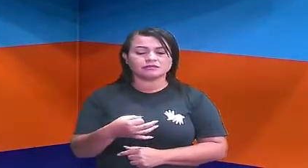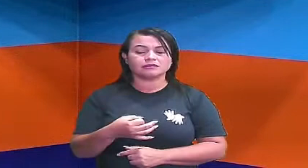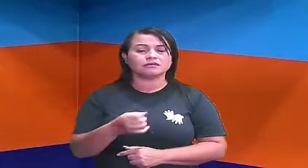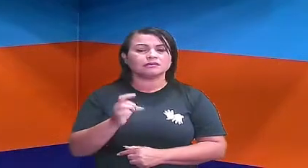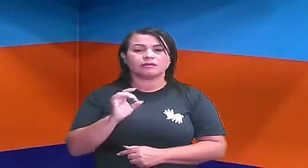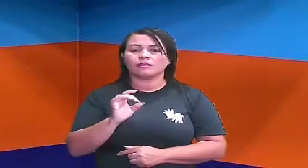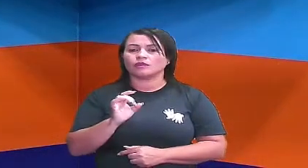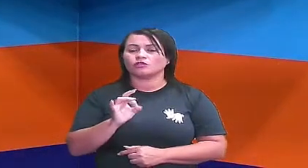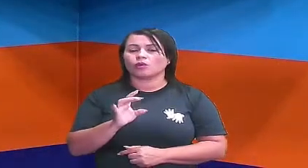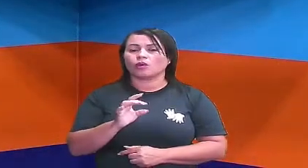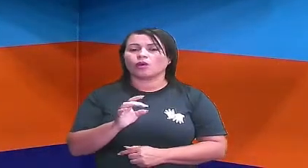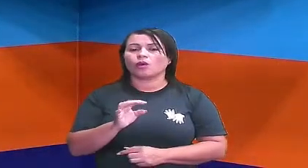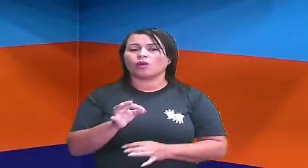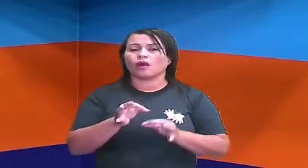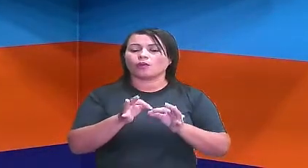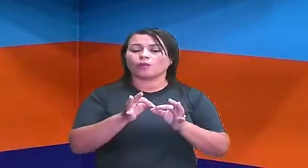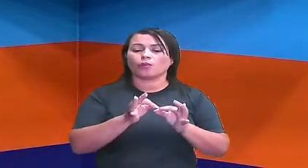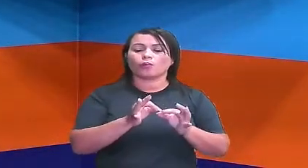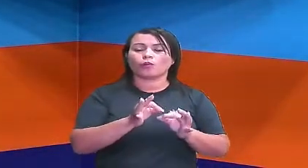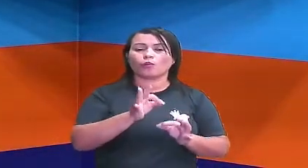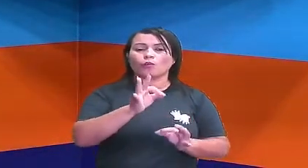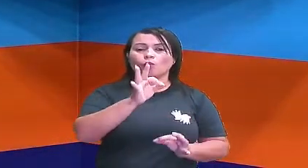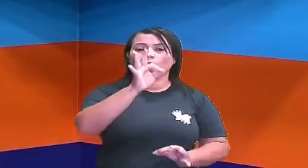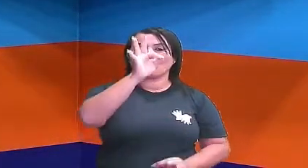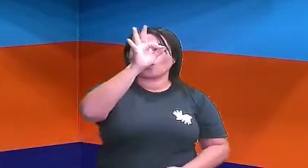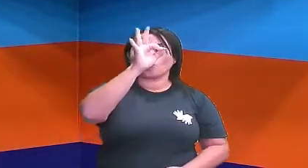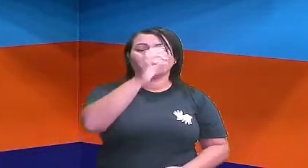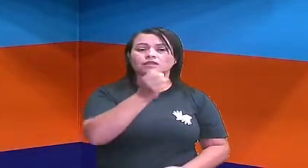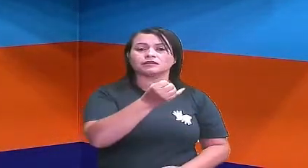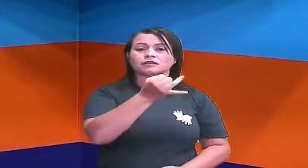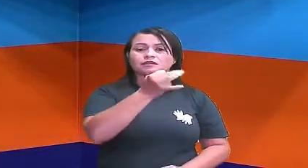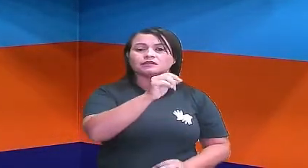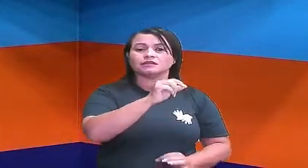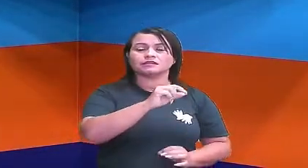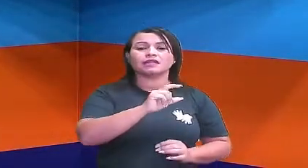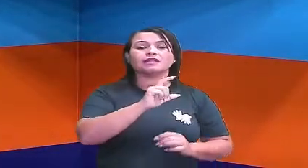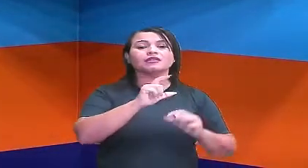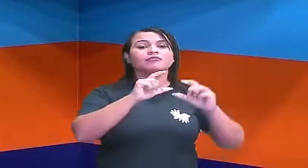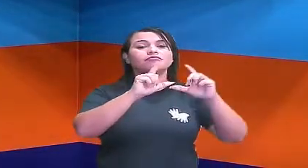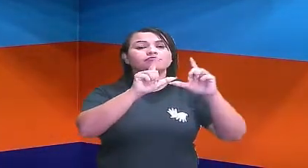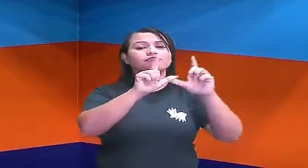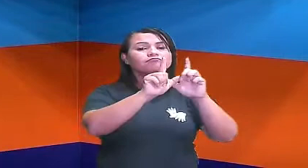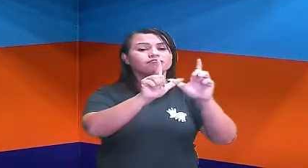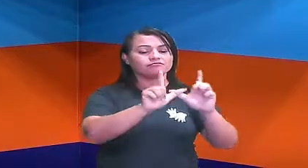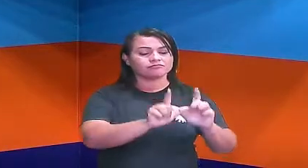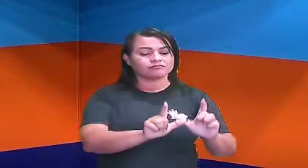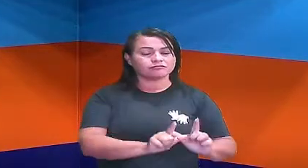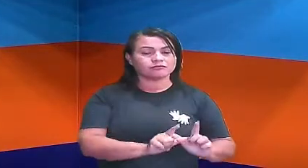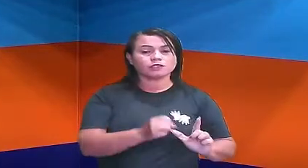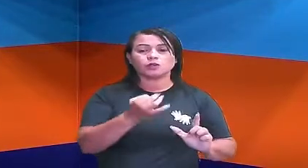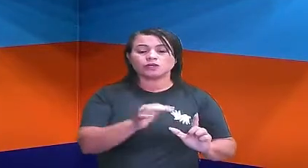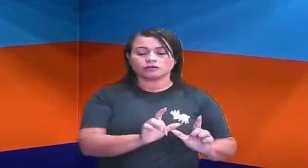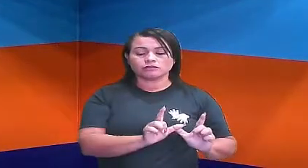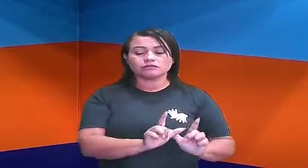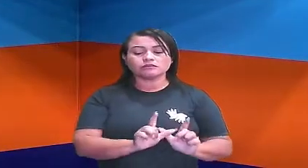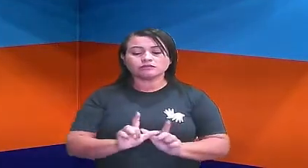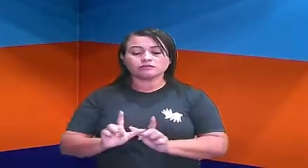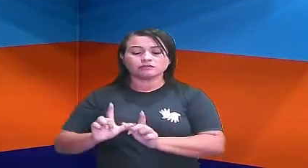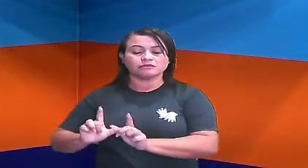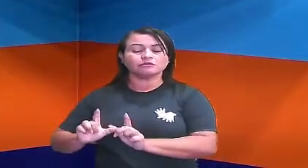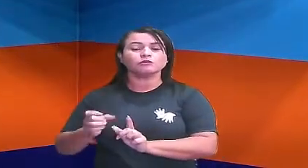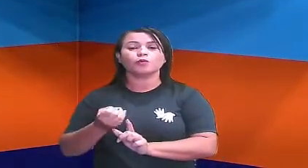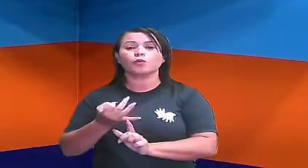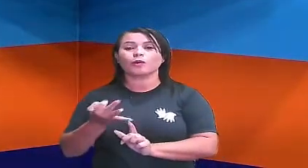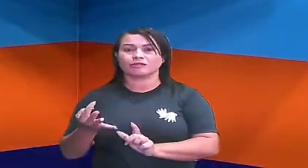multiplicando a quantidade de quadradinhos que está ali na altura, vezes a quantidade de quadradinhos que está no